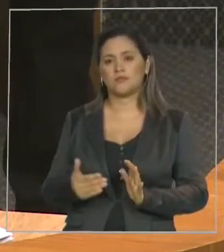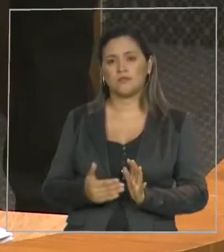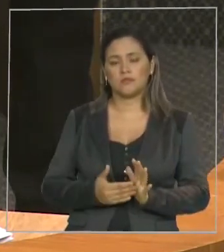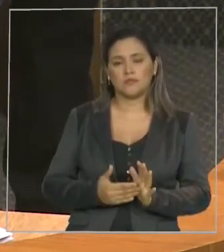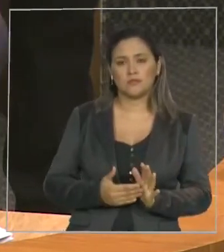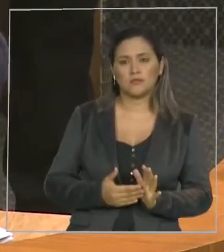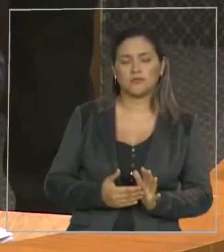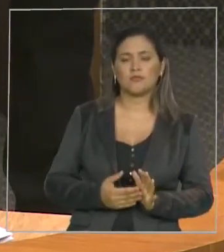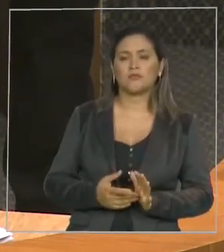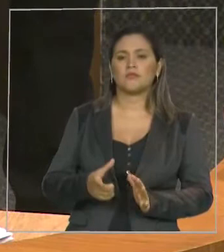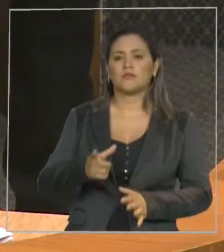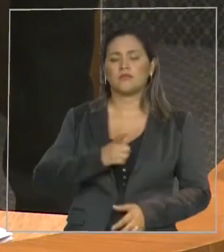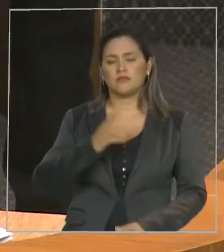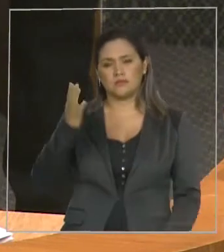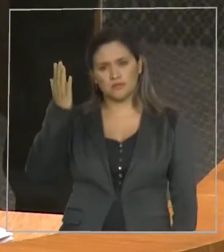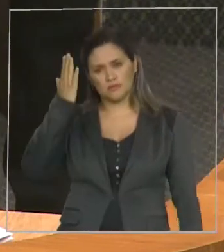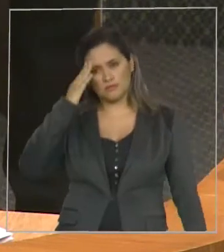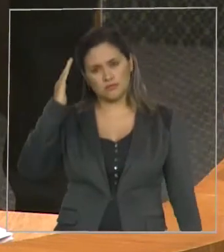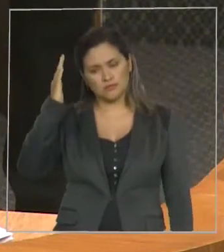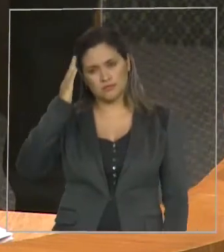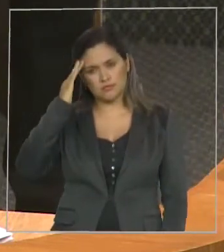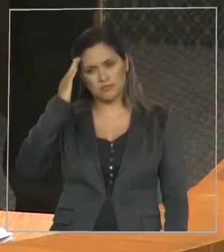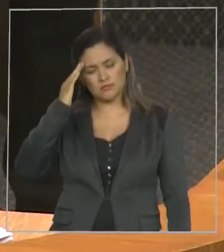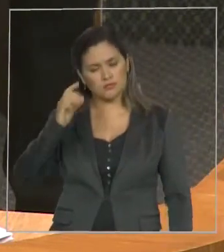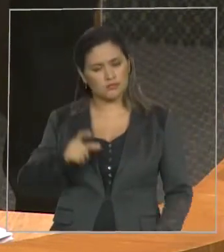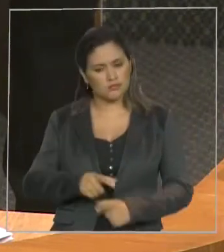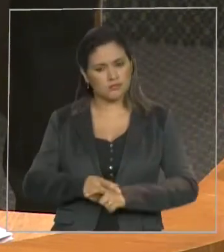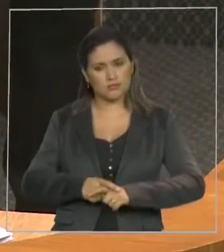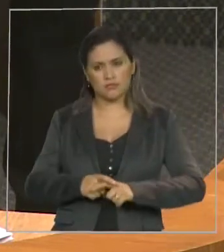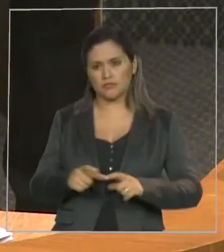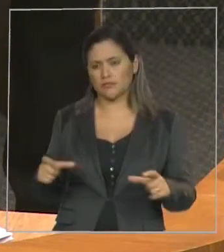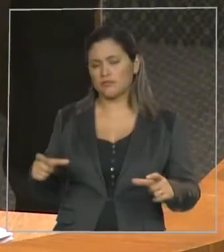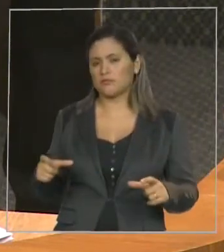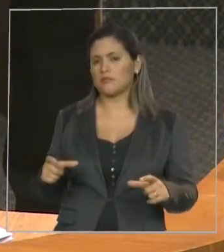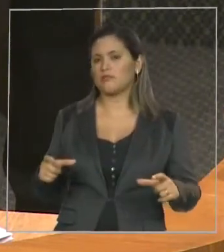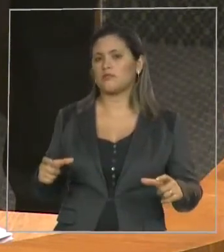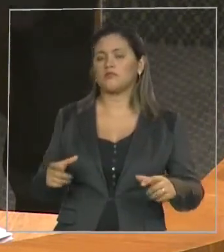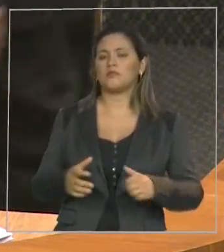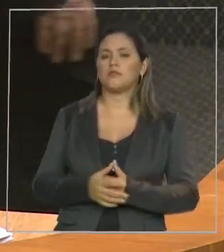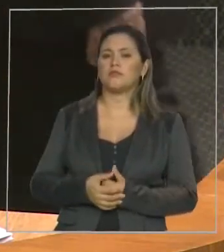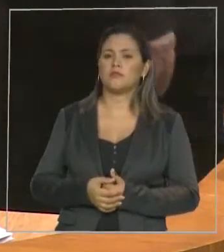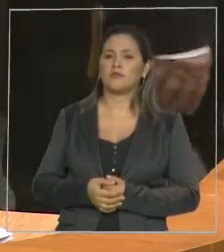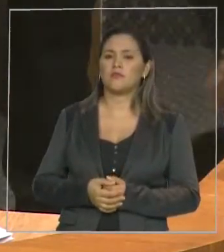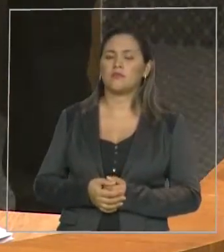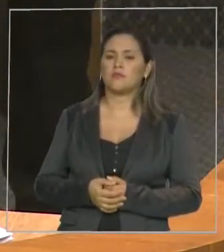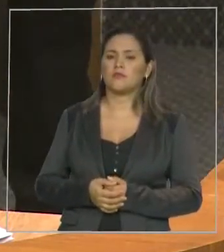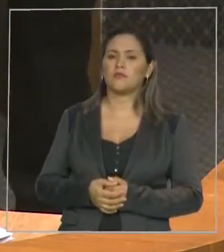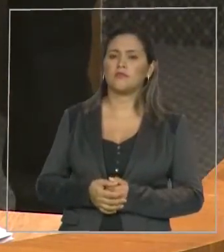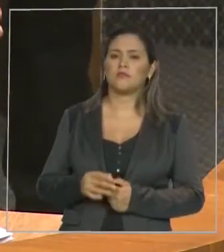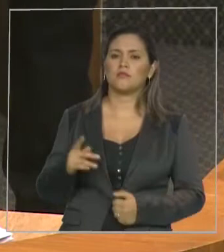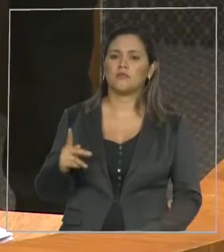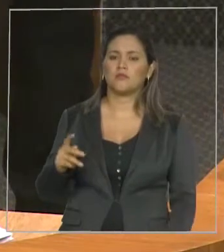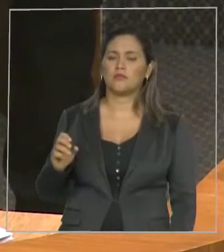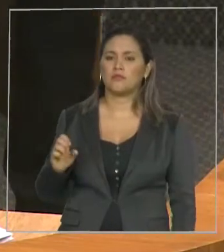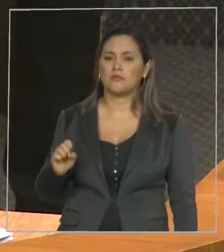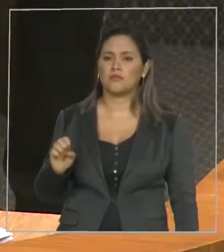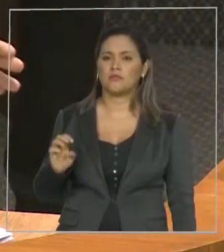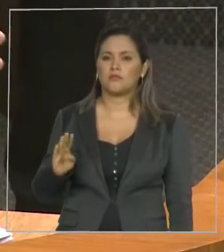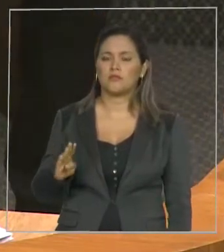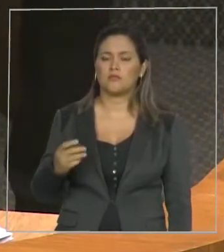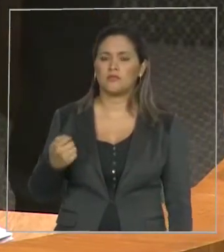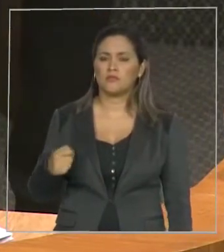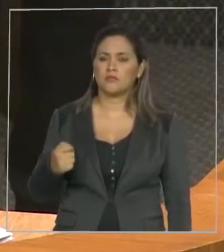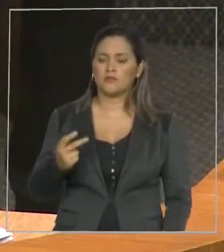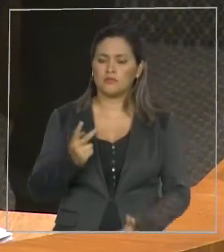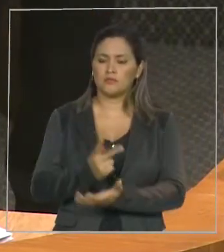o entendimento da maioria, um grande consenso progressivo que se formou, de que o PSB tem que se manter no